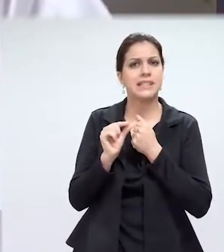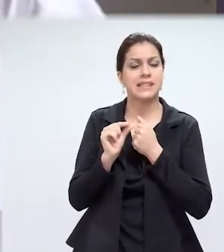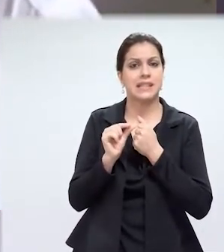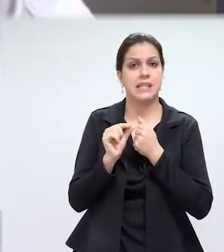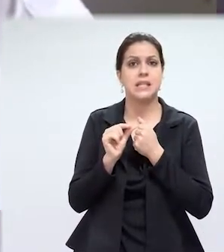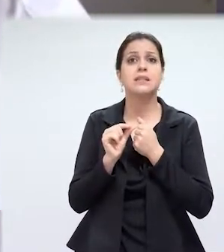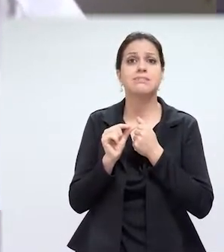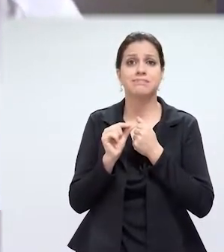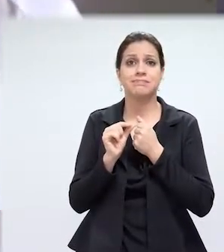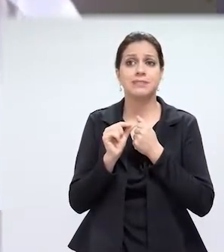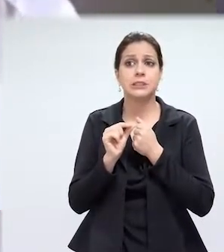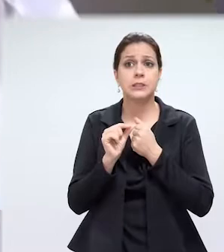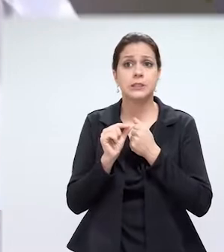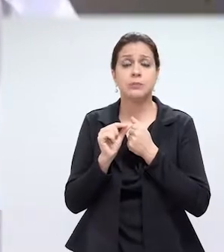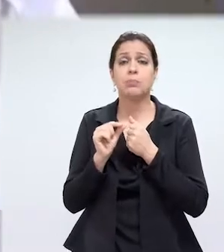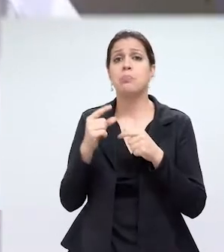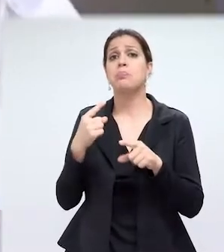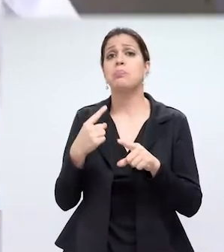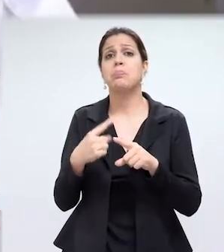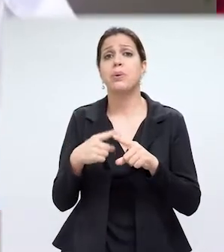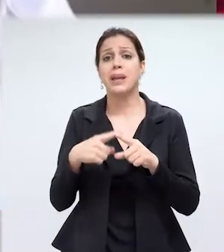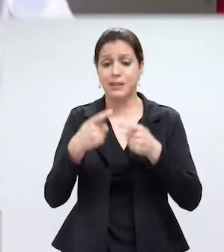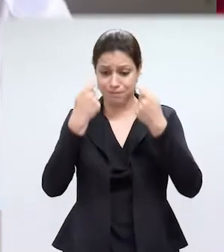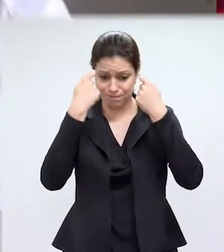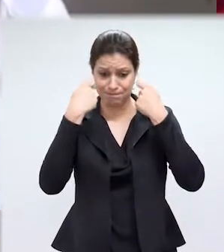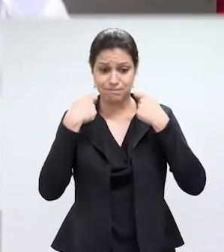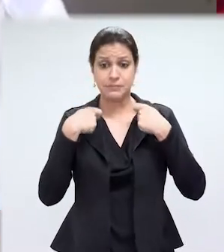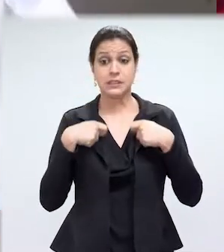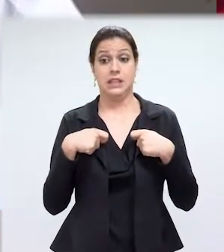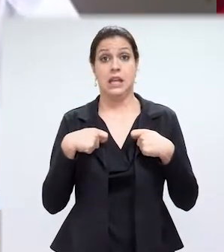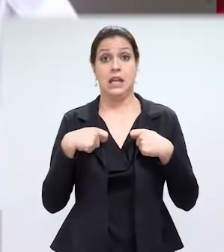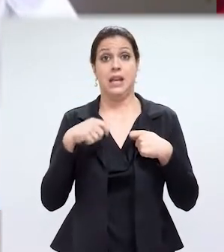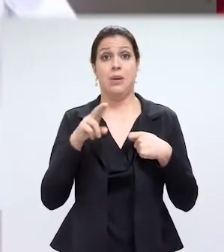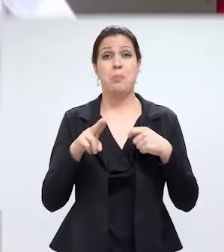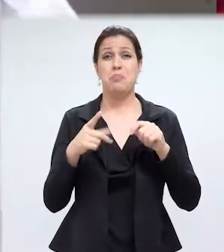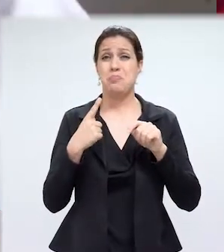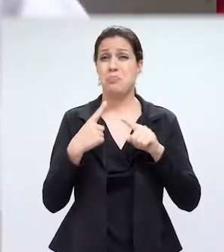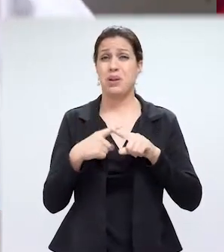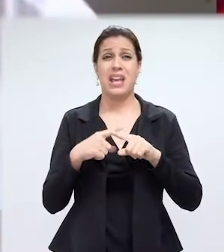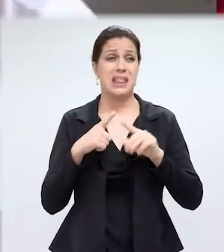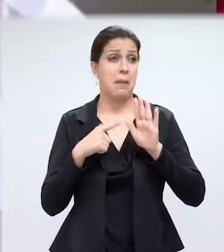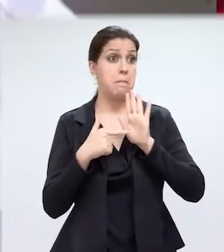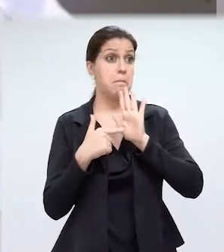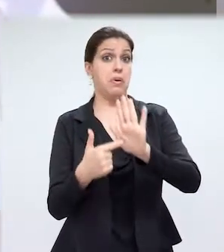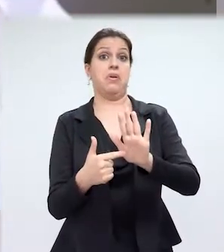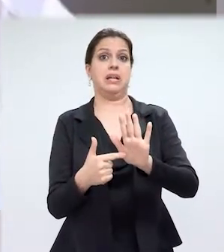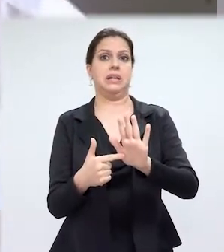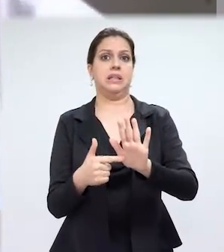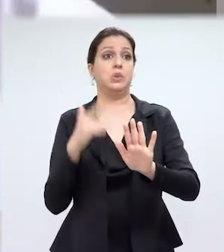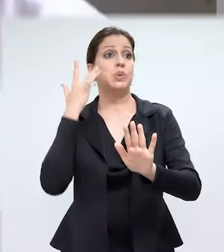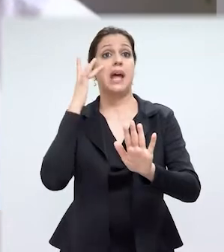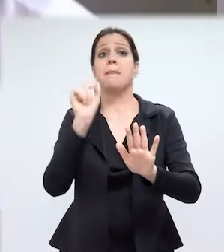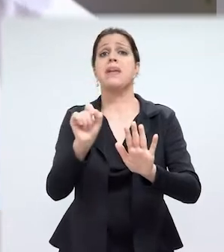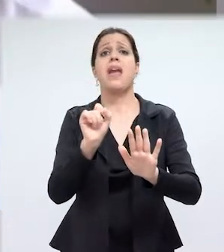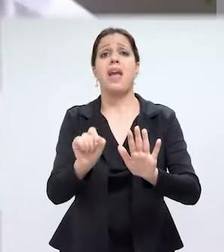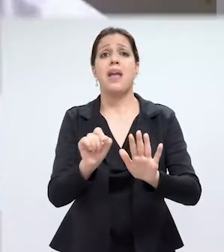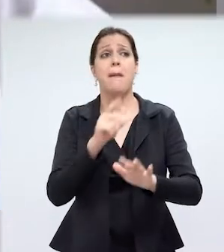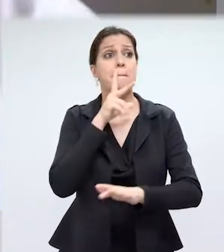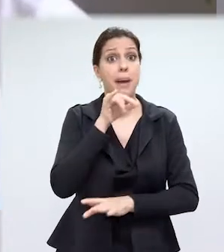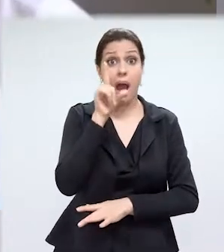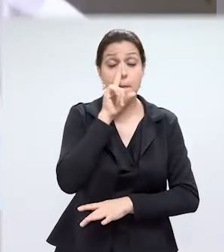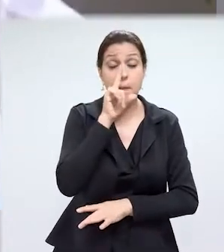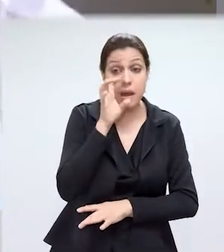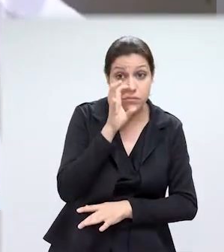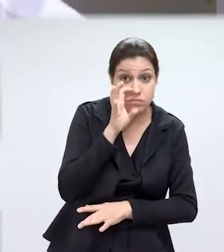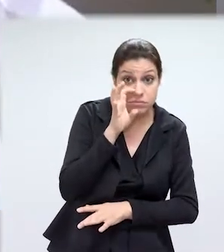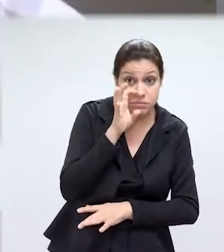se protegendo um pouco, né, nessa fantasia, porque agora ele está exposto. É uma exposição que ele